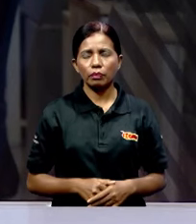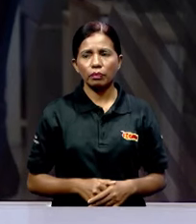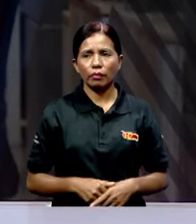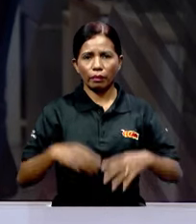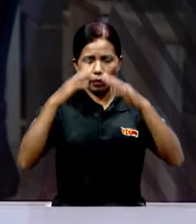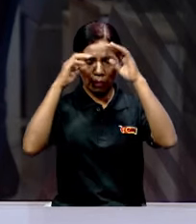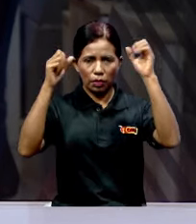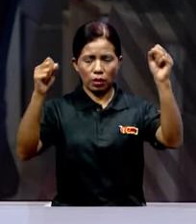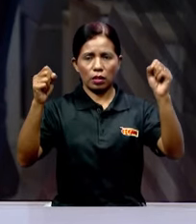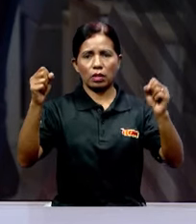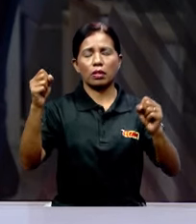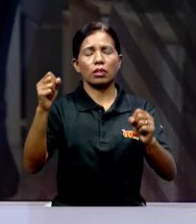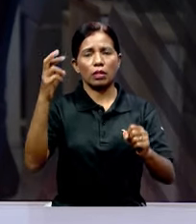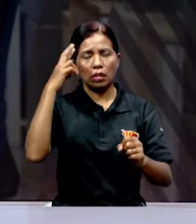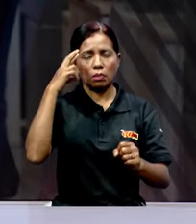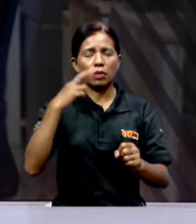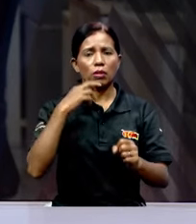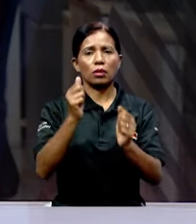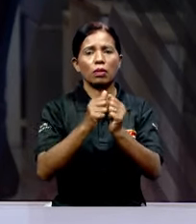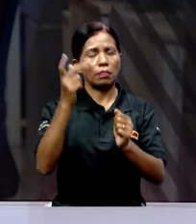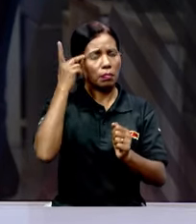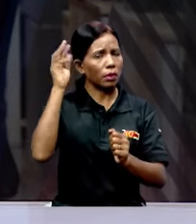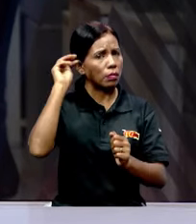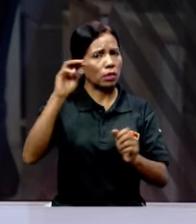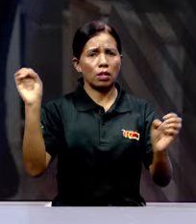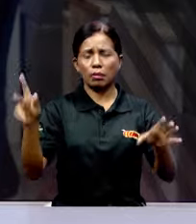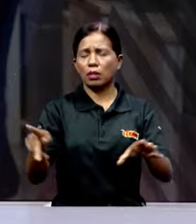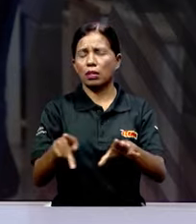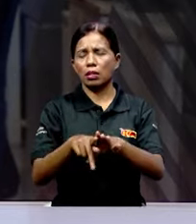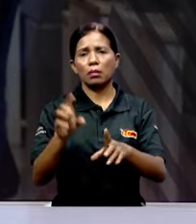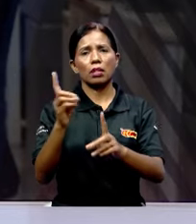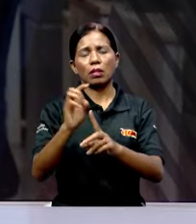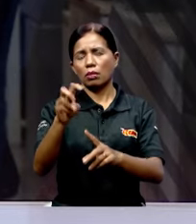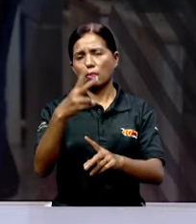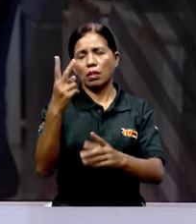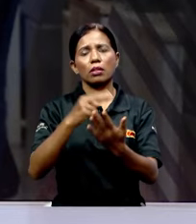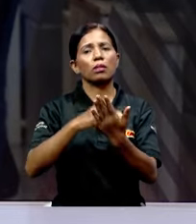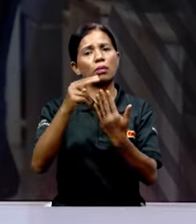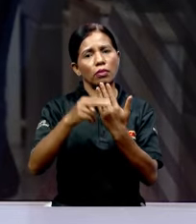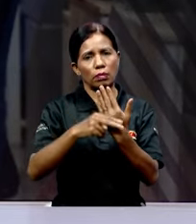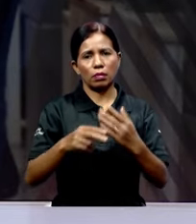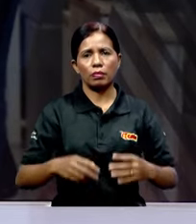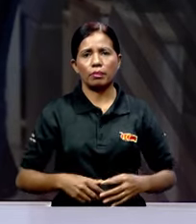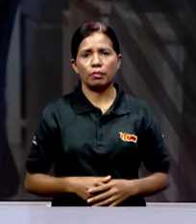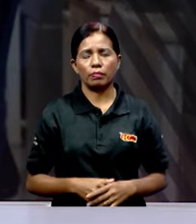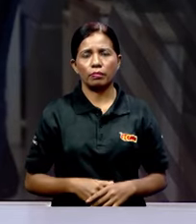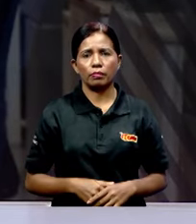Presidente da República e o Primeiro-Ministro se ela participa da celebração massacre 12 de novembro.